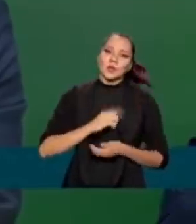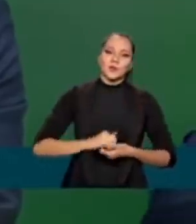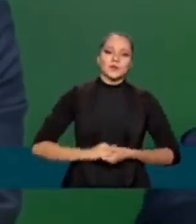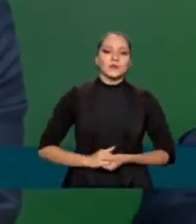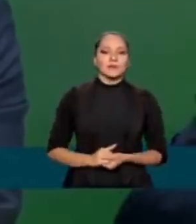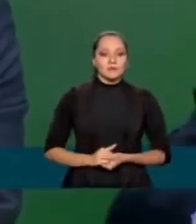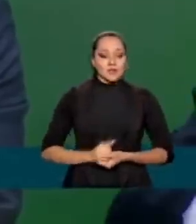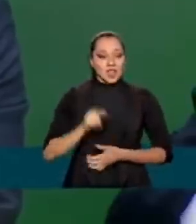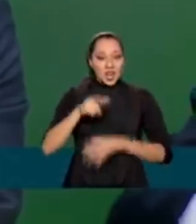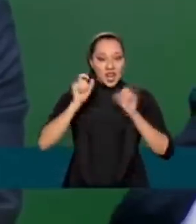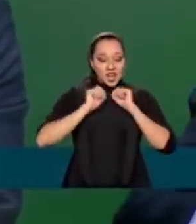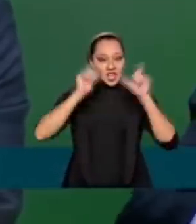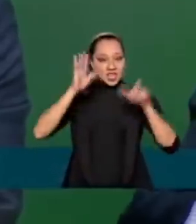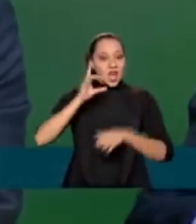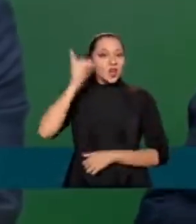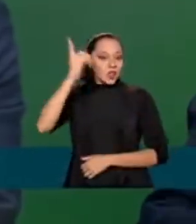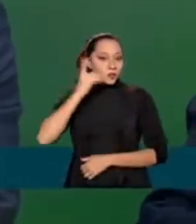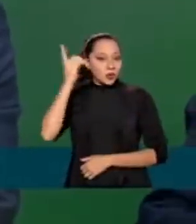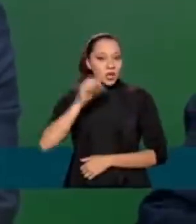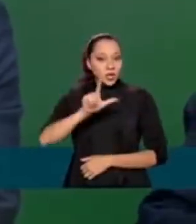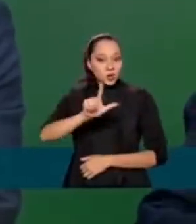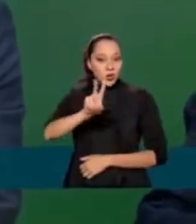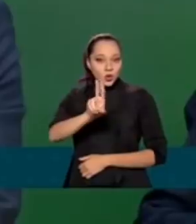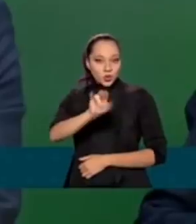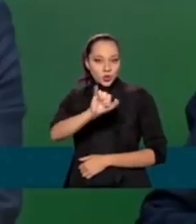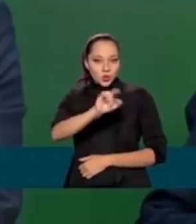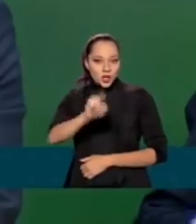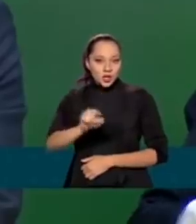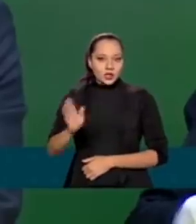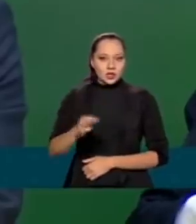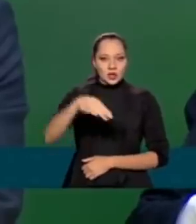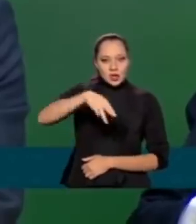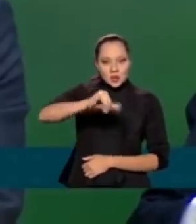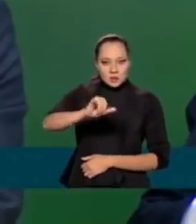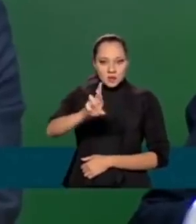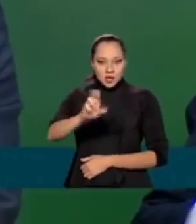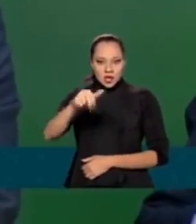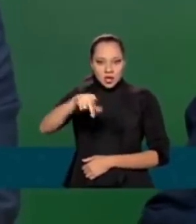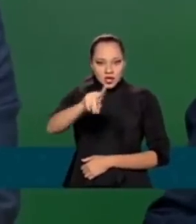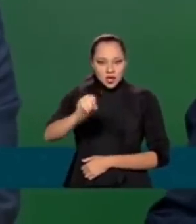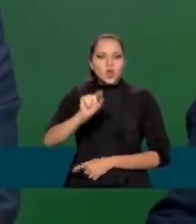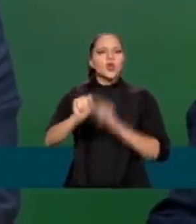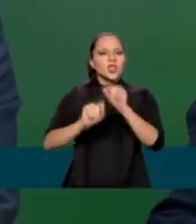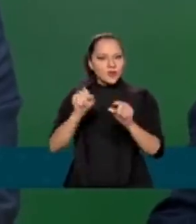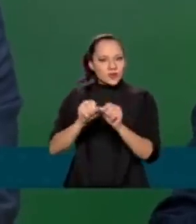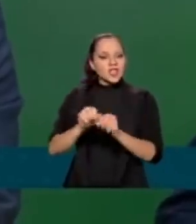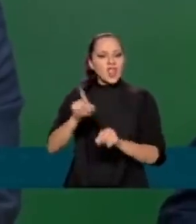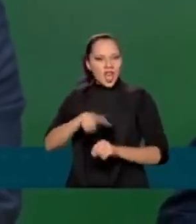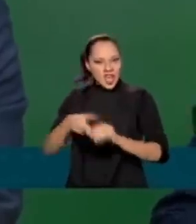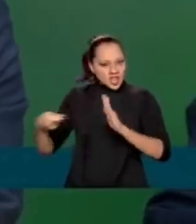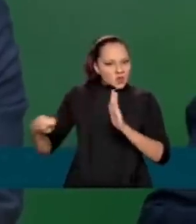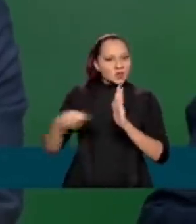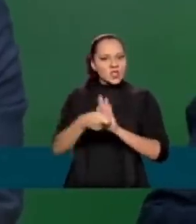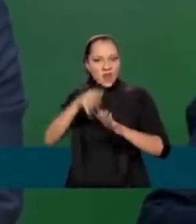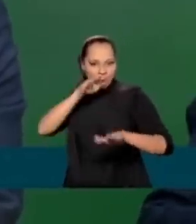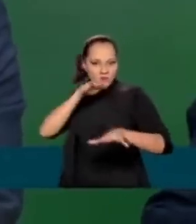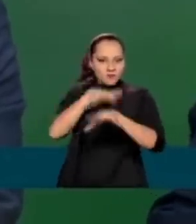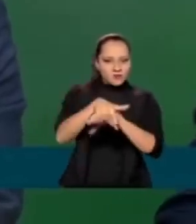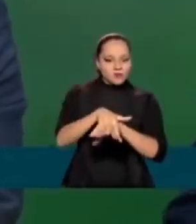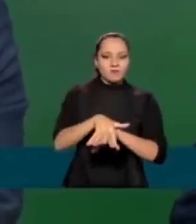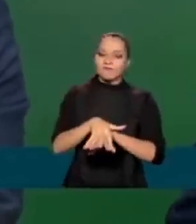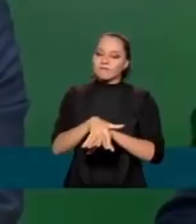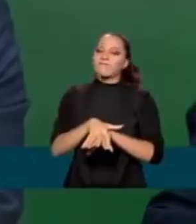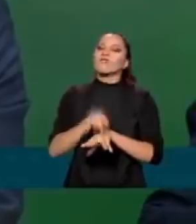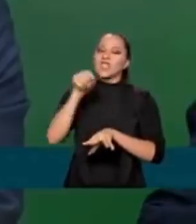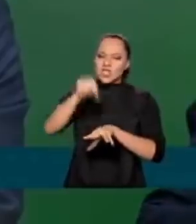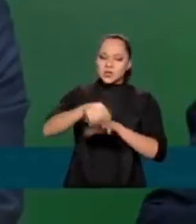Quero alertar o deputado Luiz Miranda que o que foi feito hoje, no mínimo, é denunciação caluniosa. E